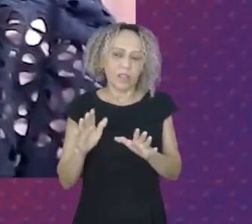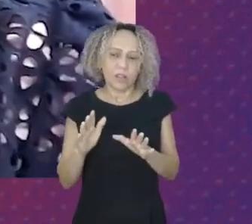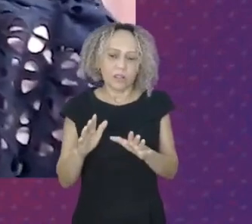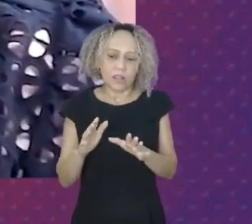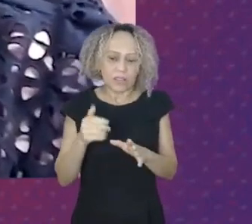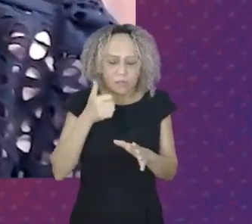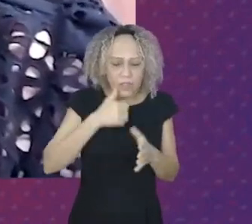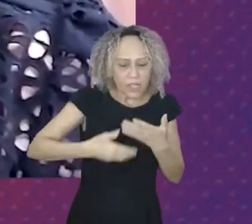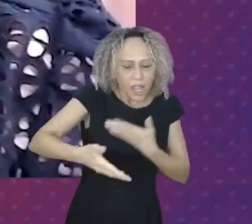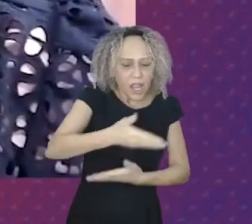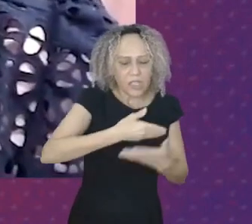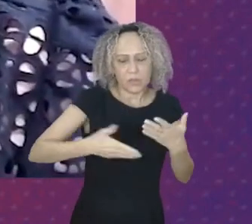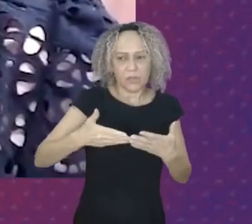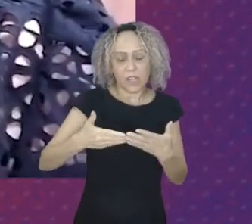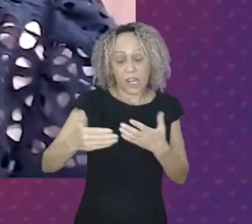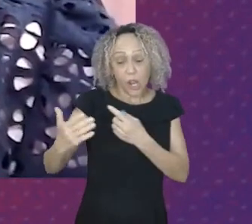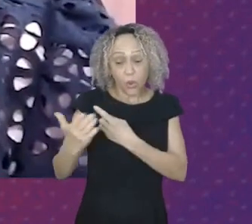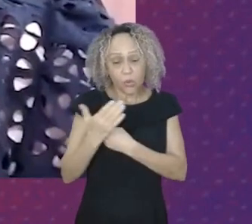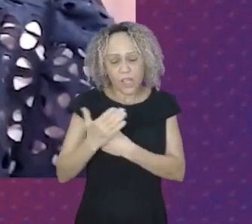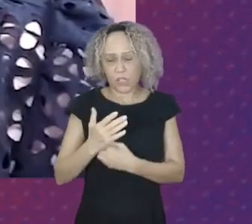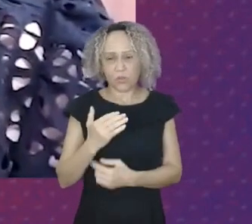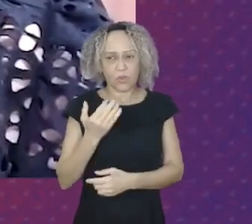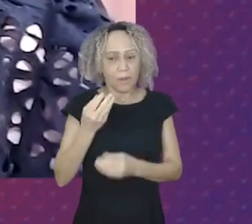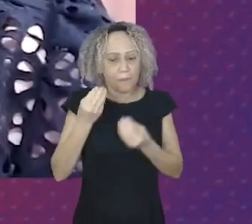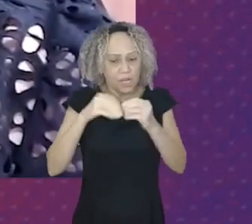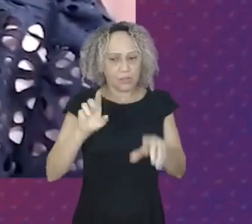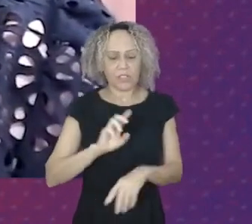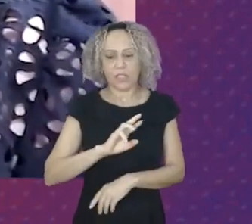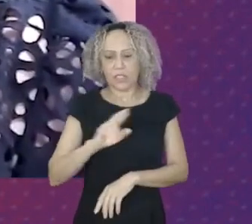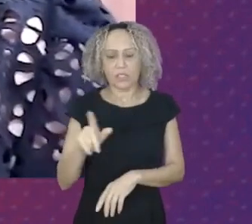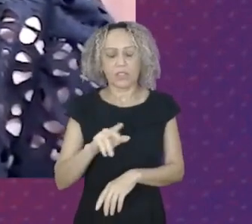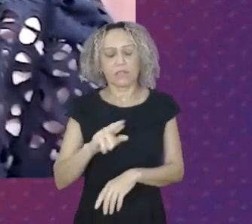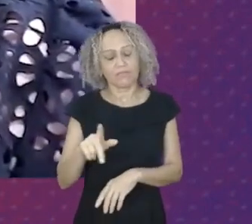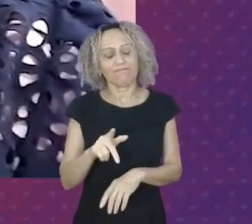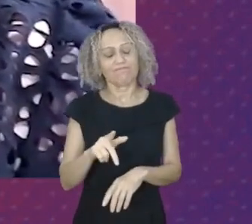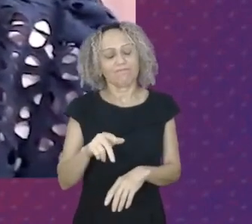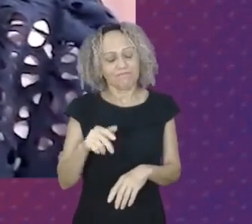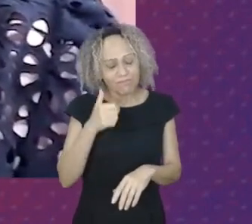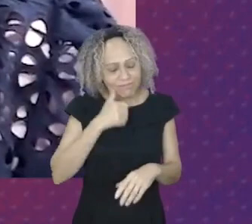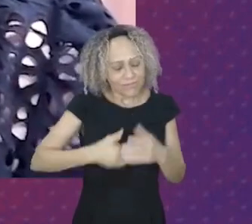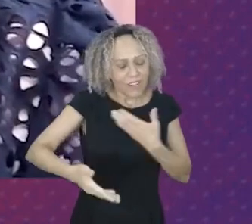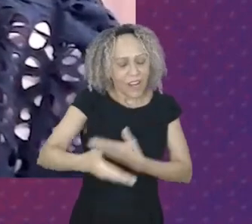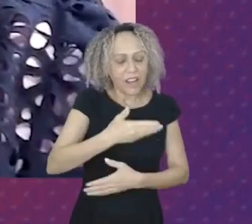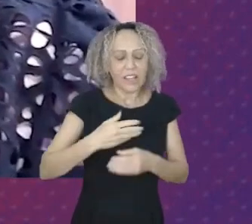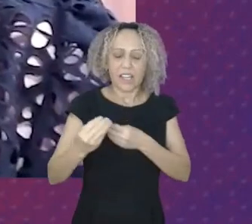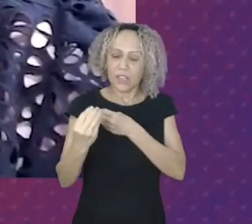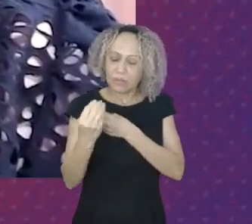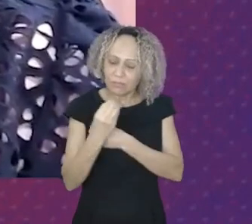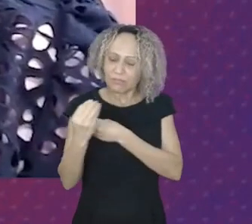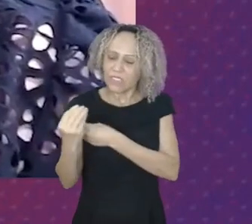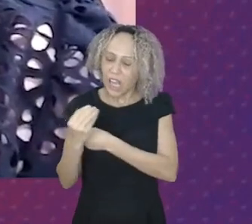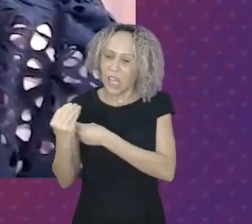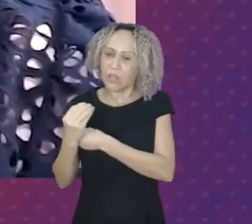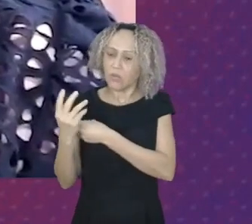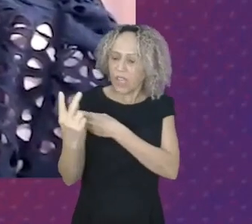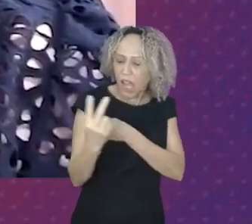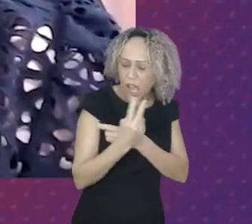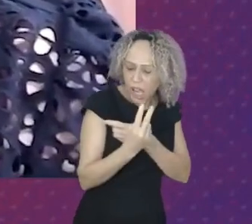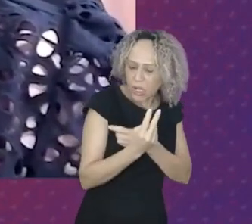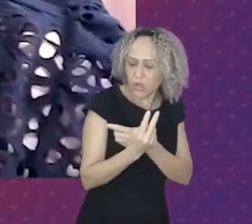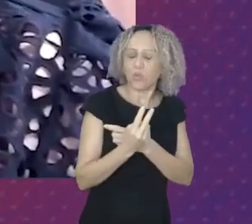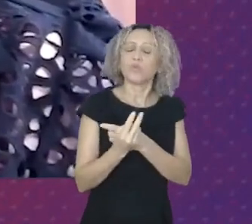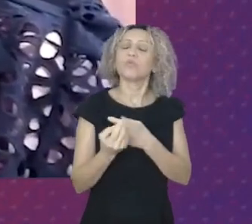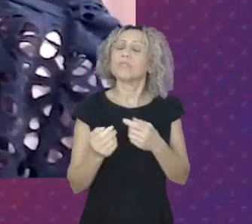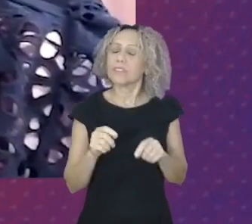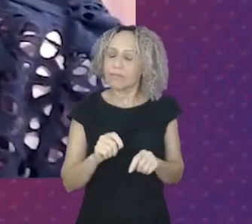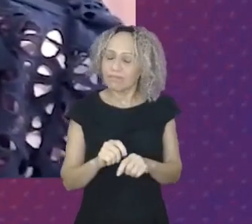fui auxiliada também, né, muito pelo Elas por Elas. É uma oportunidade de todas nós